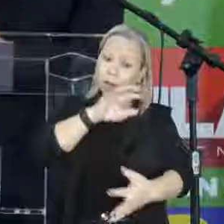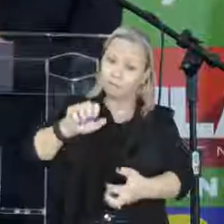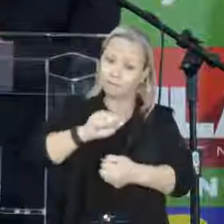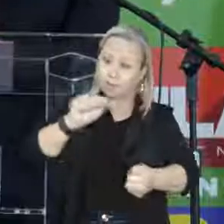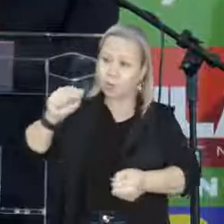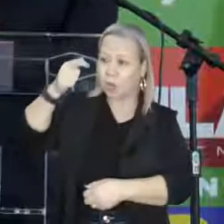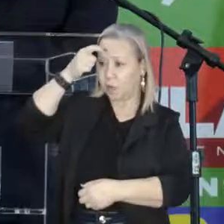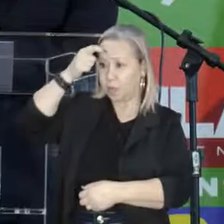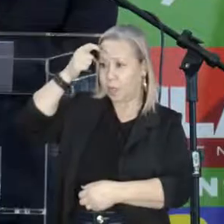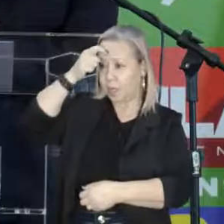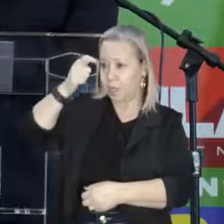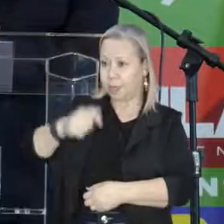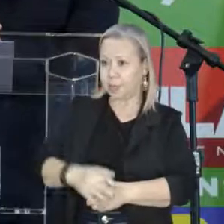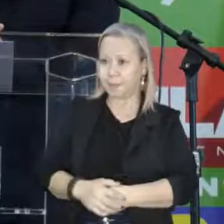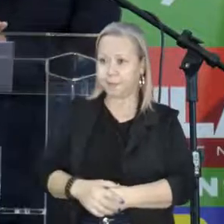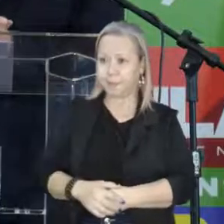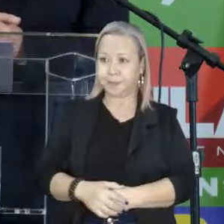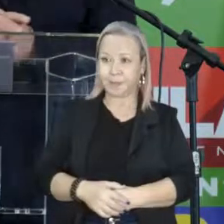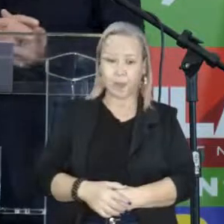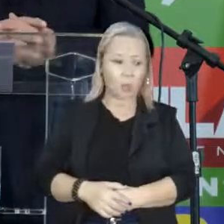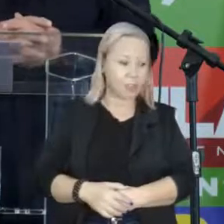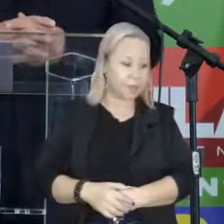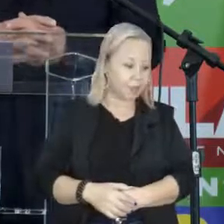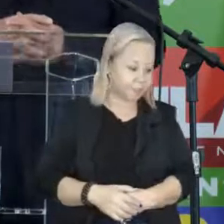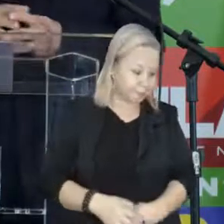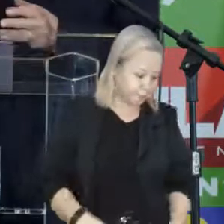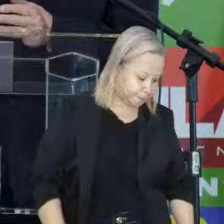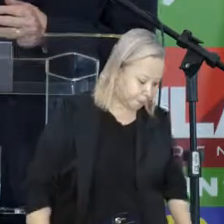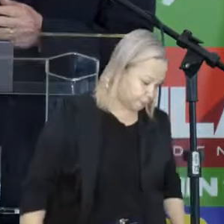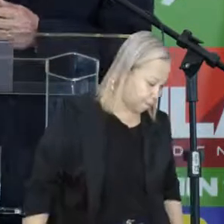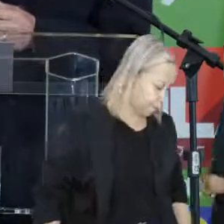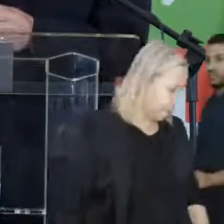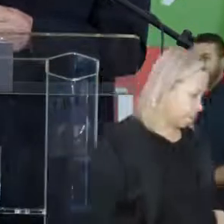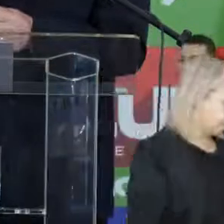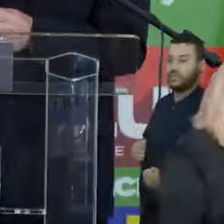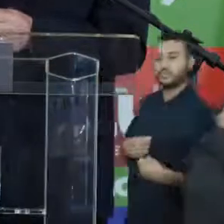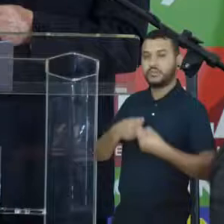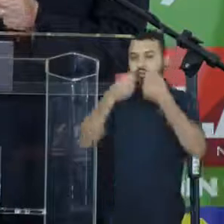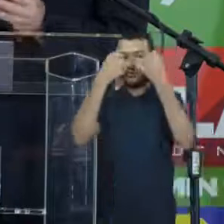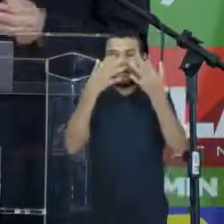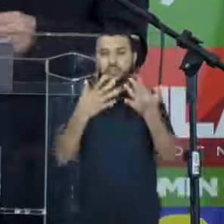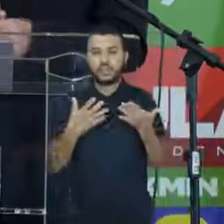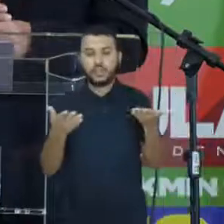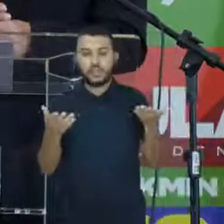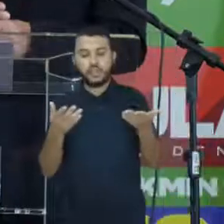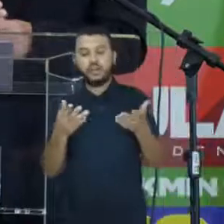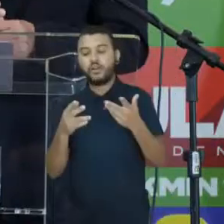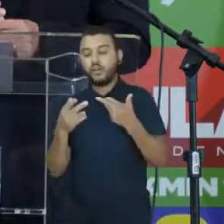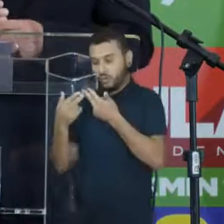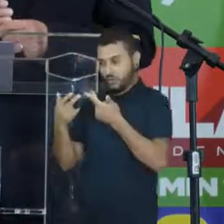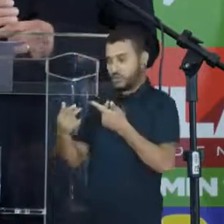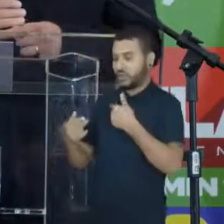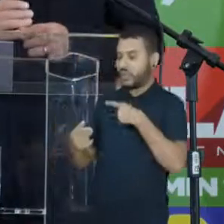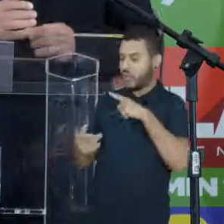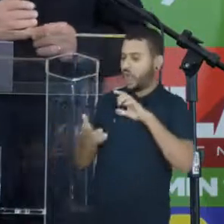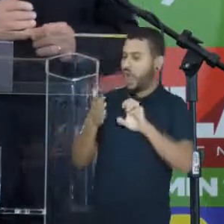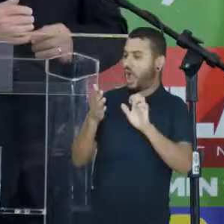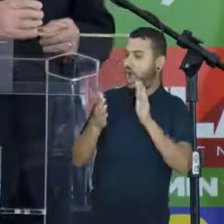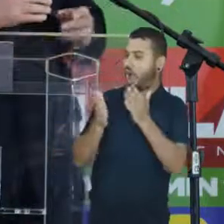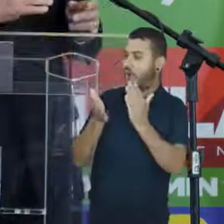deixa eu só dizer uma coisa a respeito do agronegócio. Eu tenho ponderado alguns empresários que eu tenho